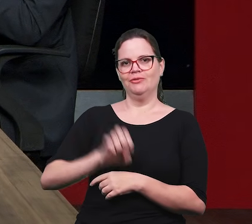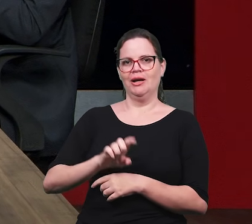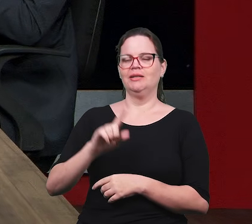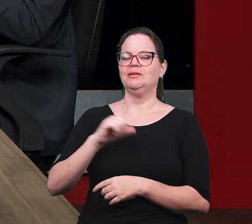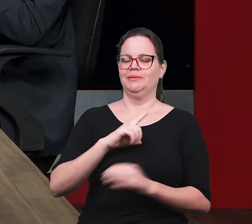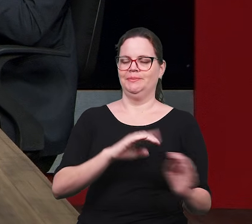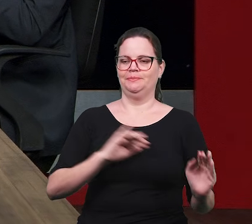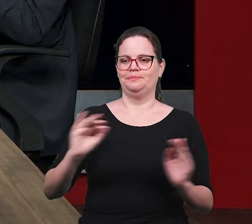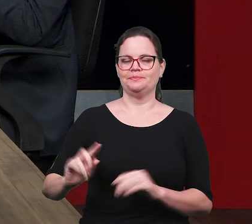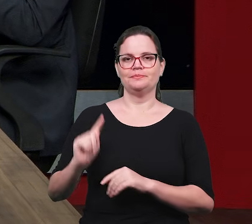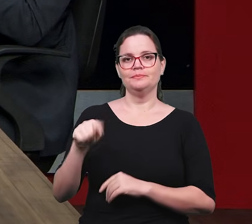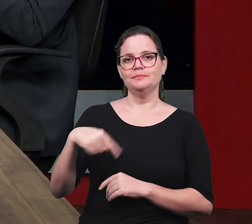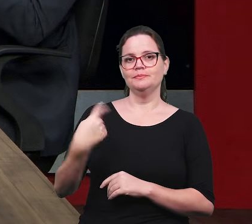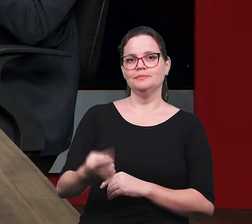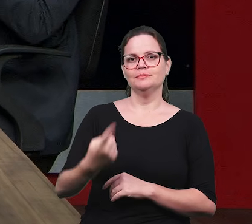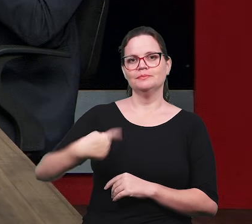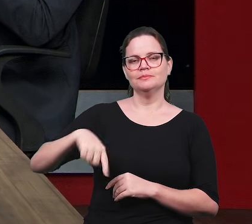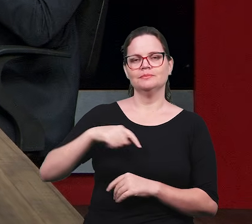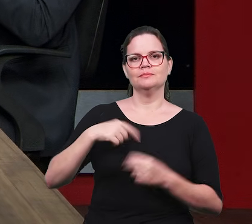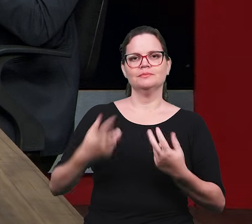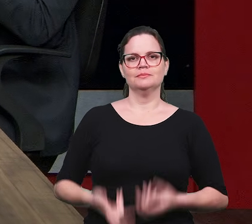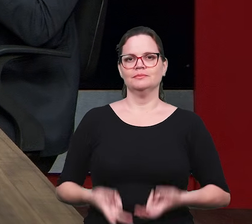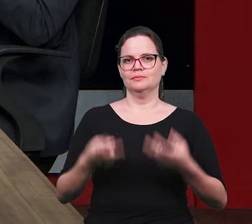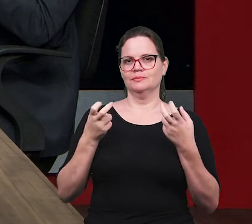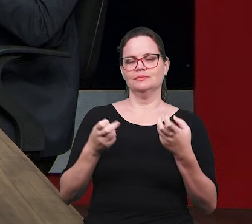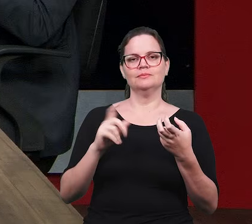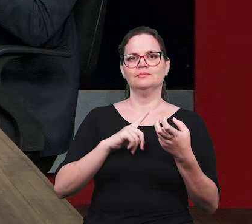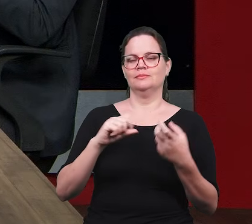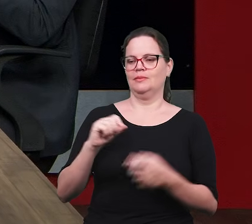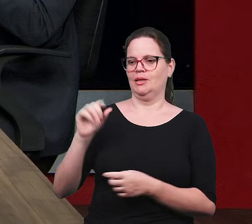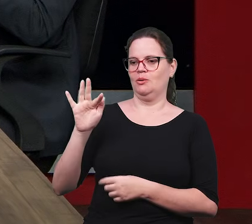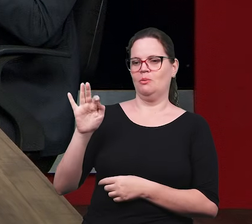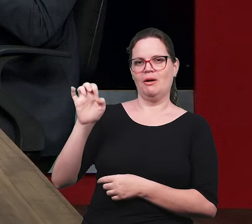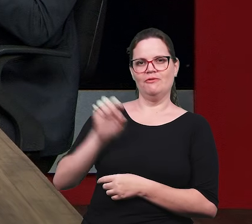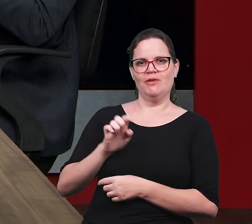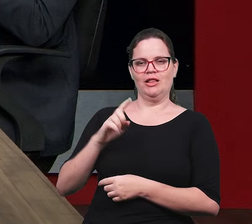gente vai ver posteriormente essa fé que era pessoal,